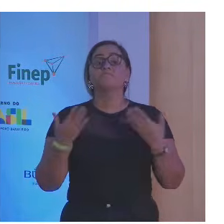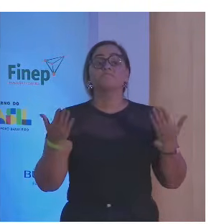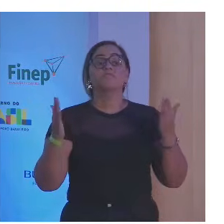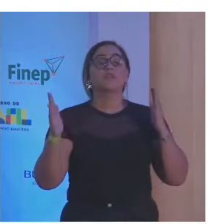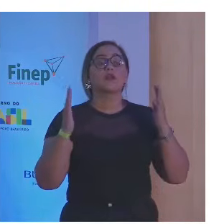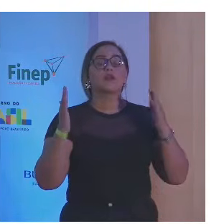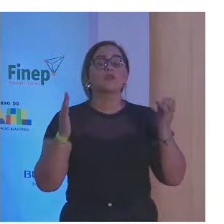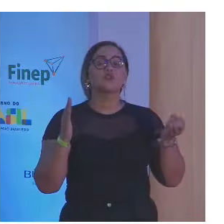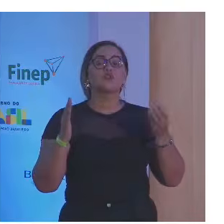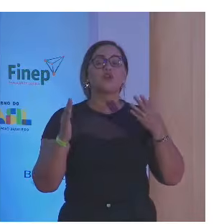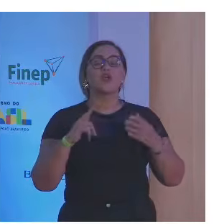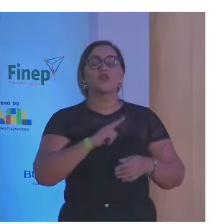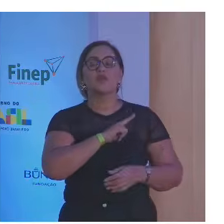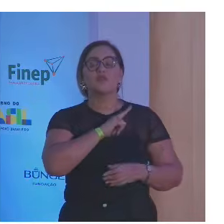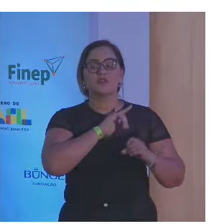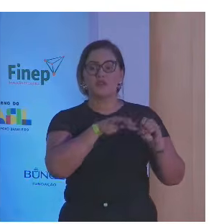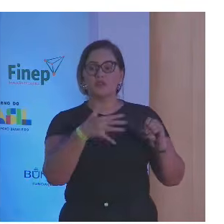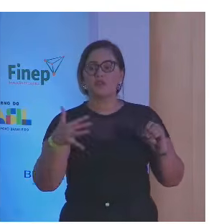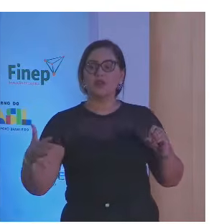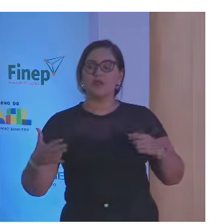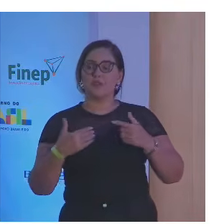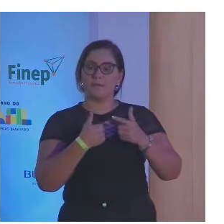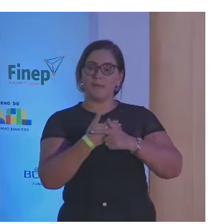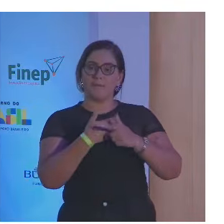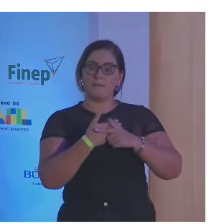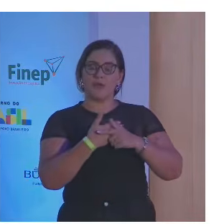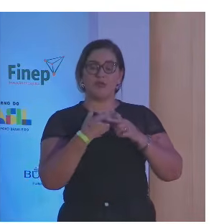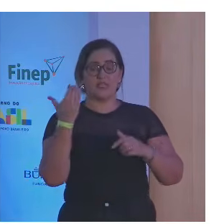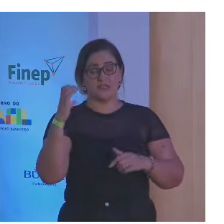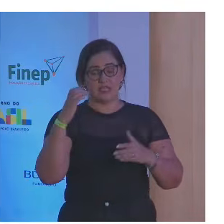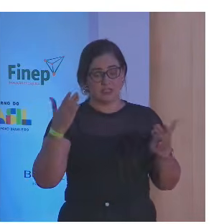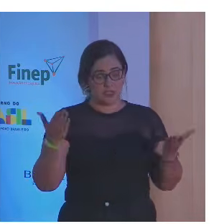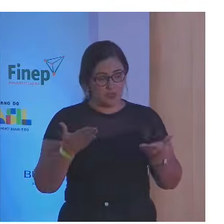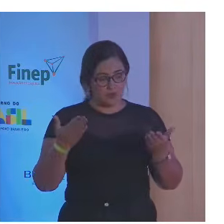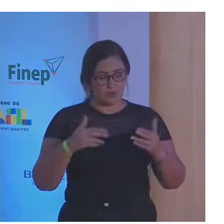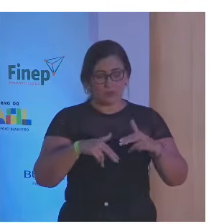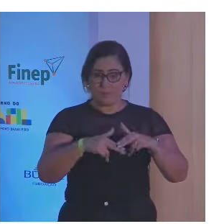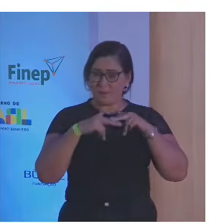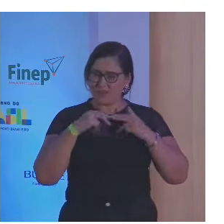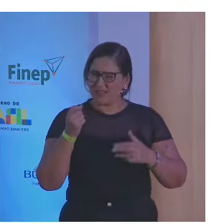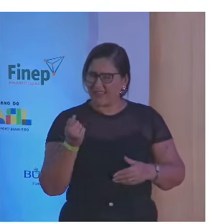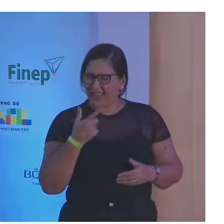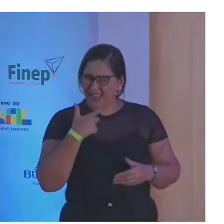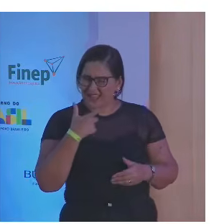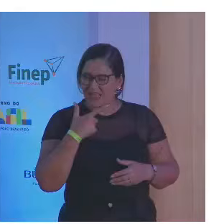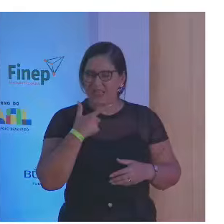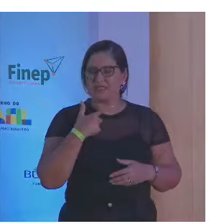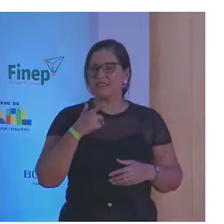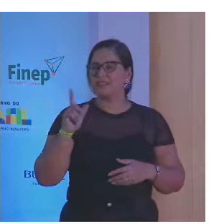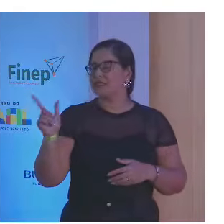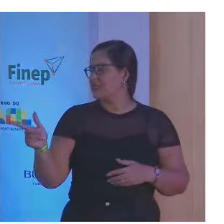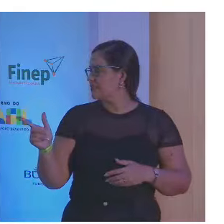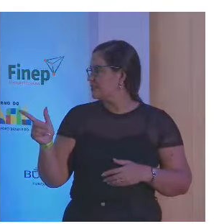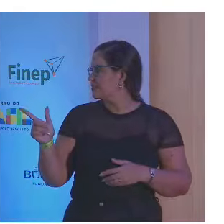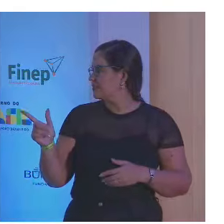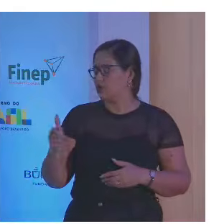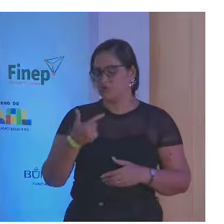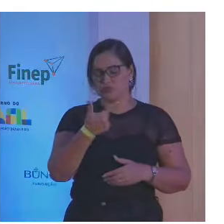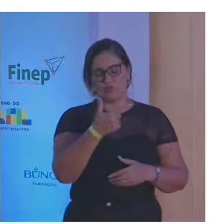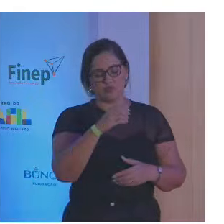né? Governança do oceano e o papel da ciência nela hoje. Por isso que isso é tão engraçado, porque esse paper aqui,